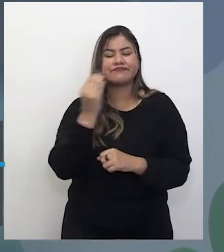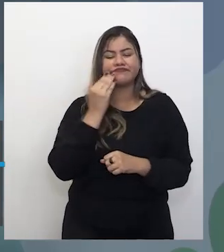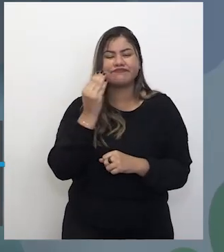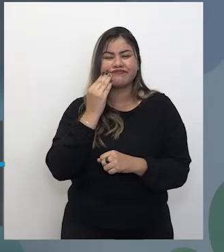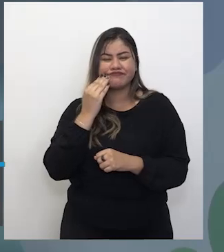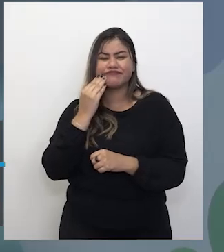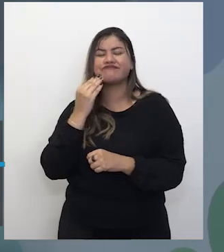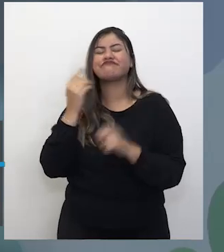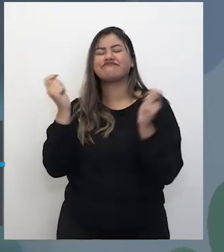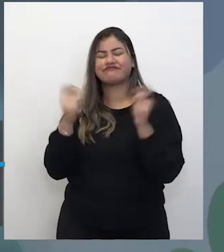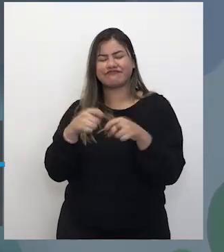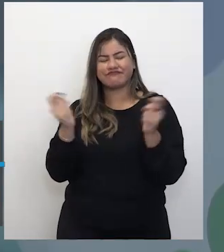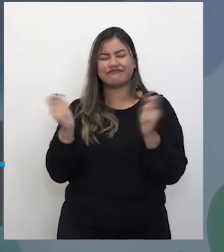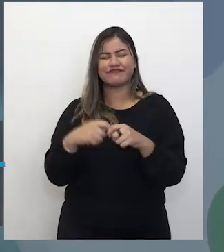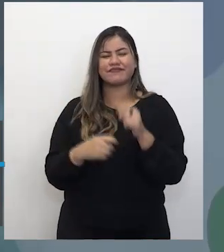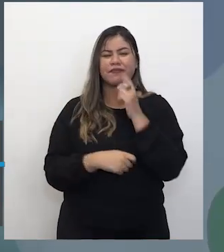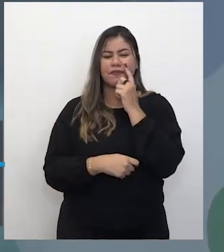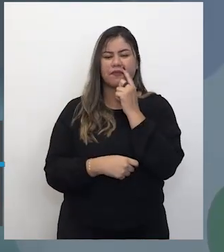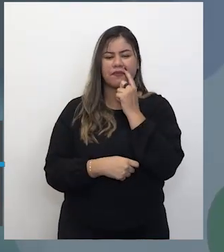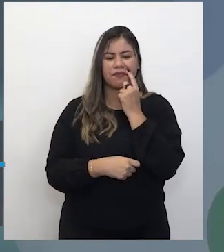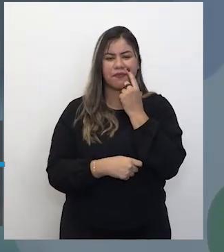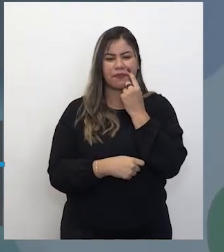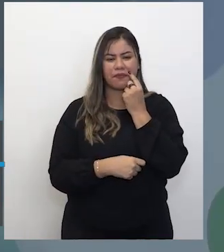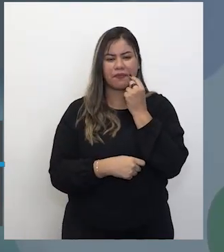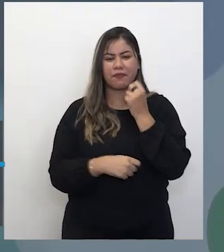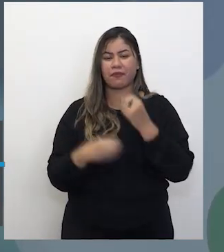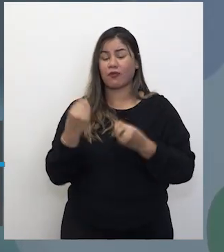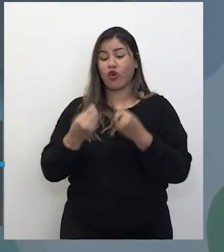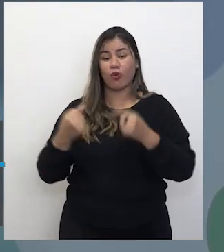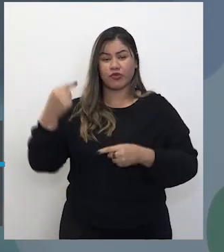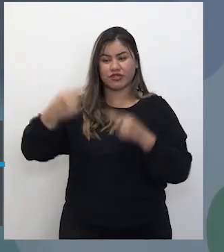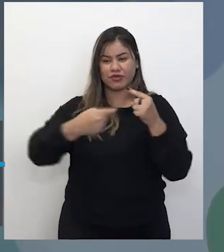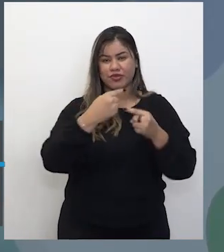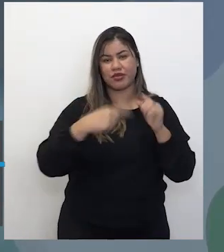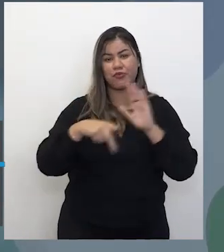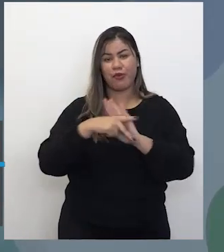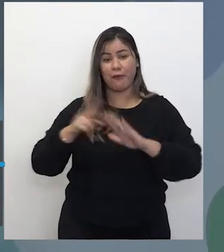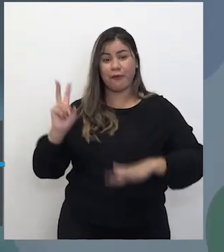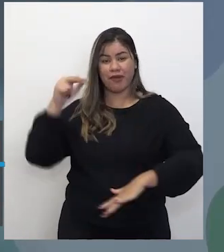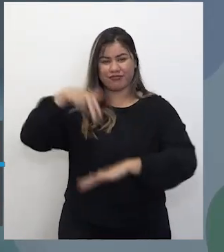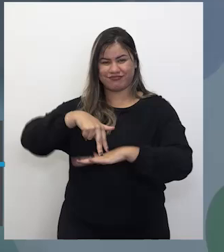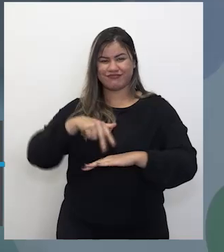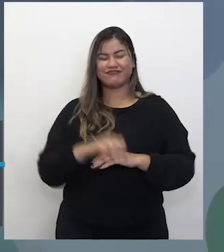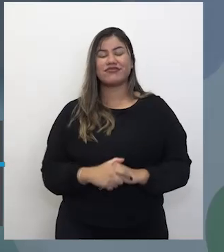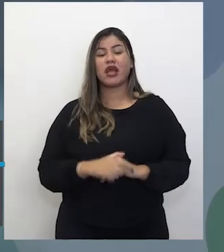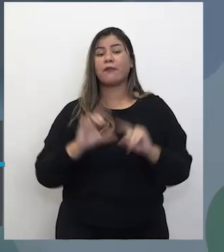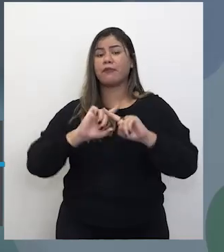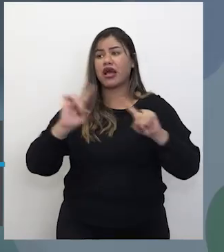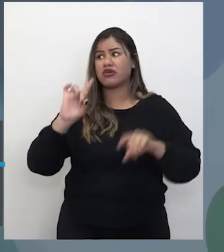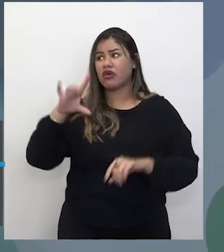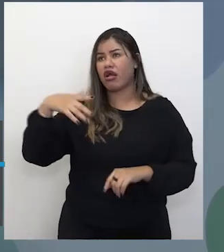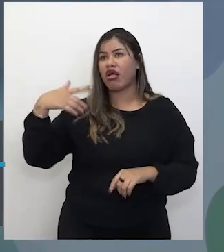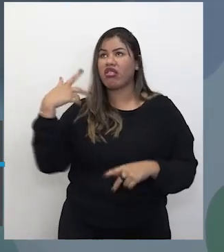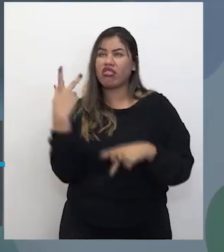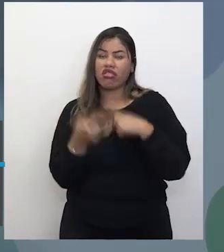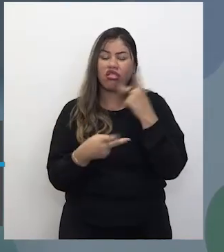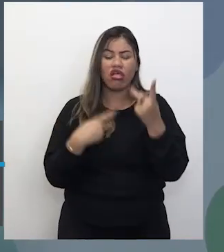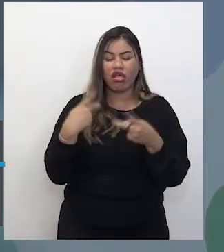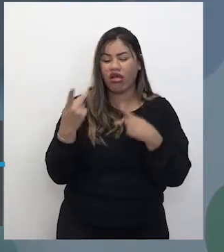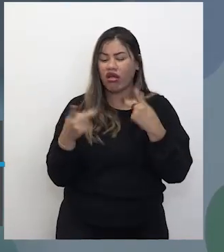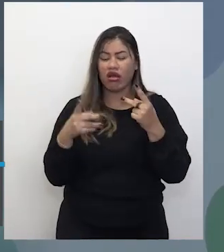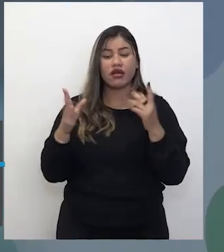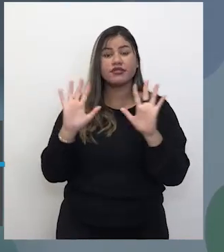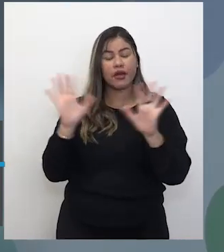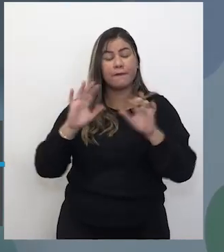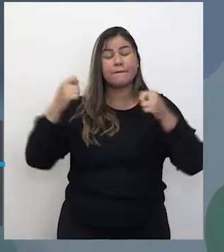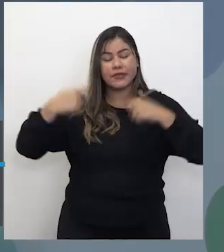e reformulá-las, debatendo sobre o protagonismo. Mas não só no debate do discurso, partir para a ação também, e